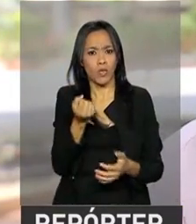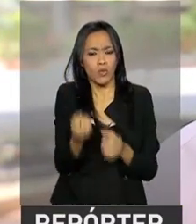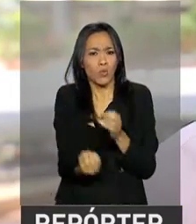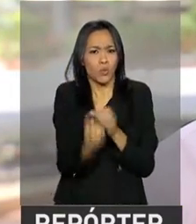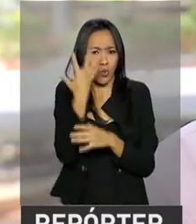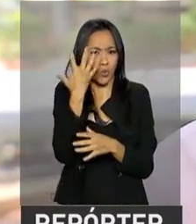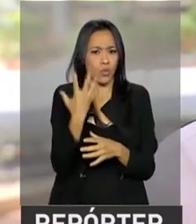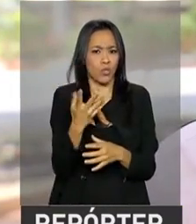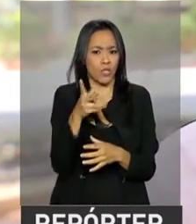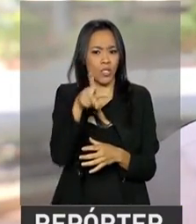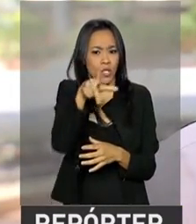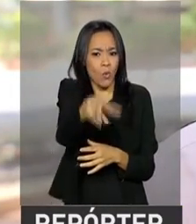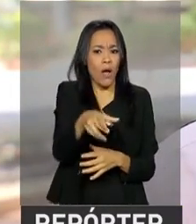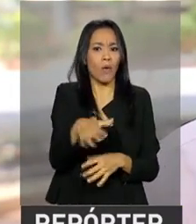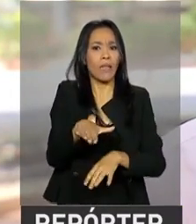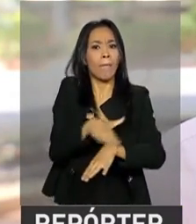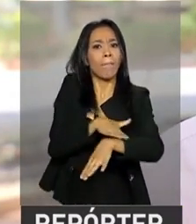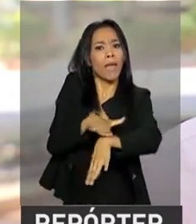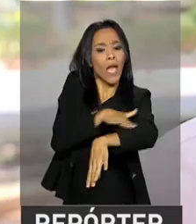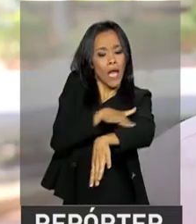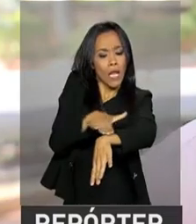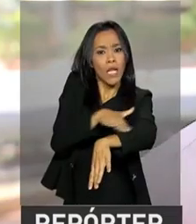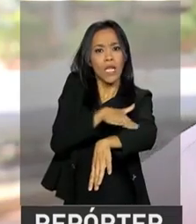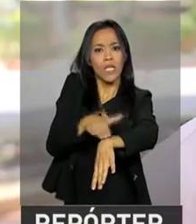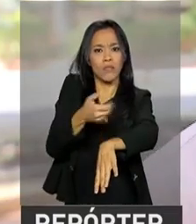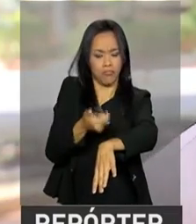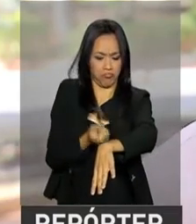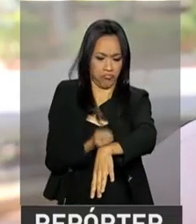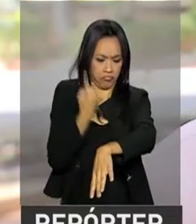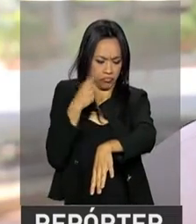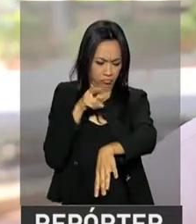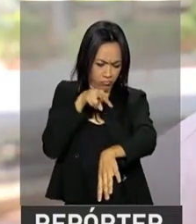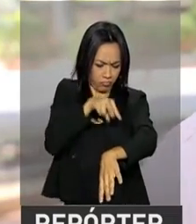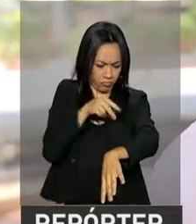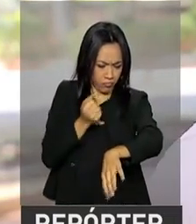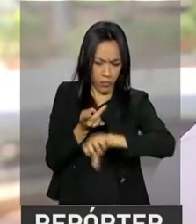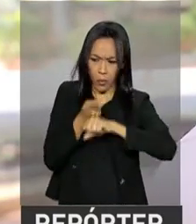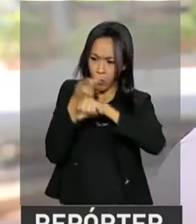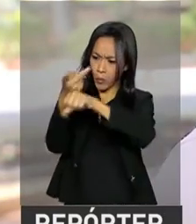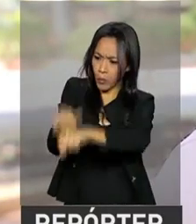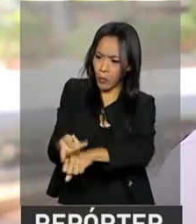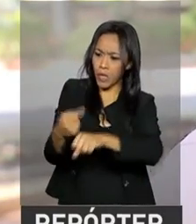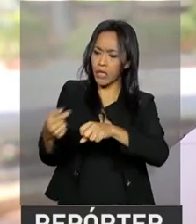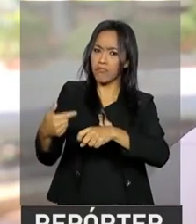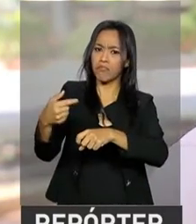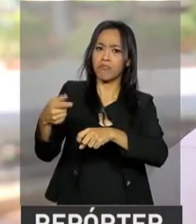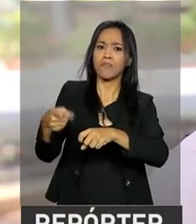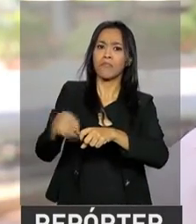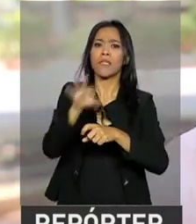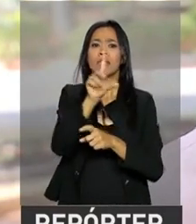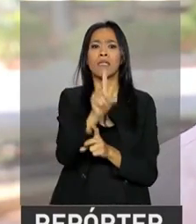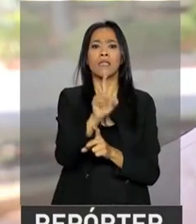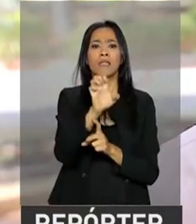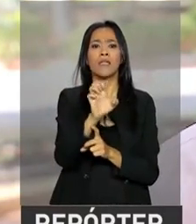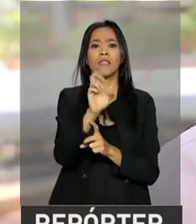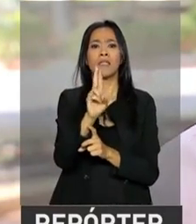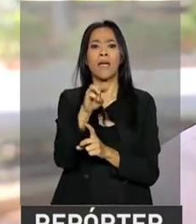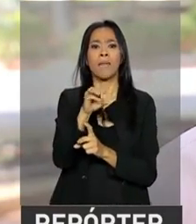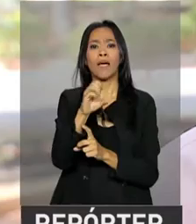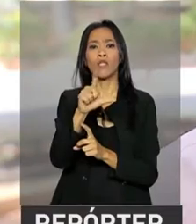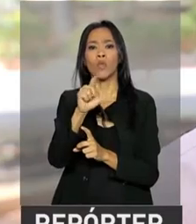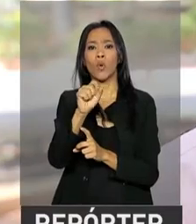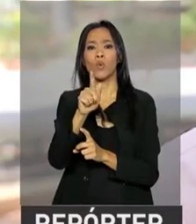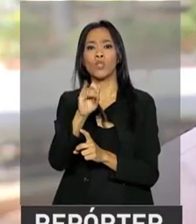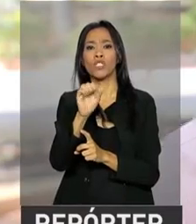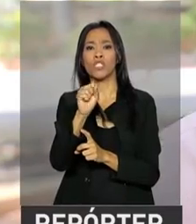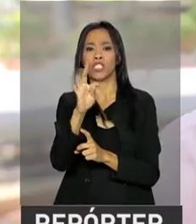como apareceu no meu caso, uma lesão na pele, ela vai procurar um dermatologista e outra opção. E não fazer como eu fiz, eu procurei só